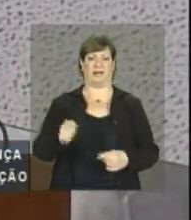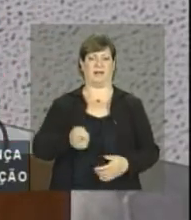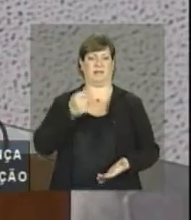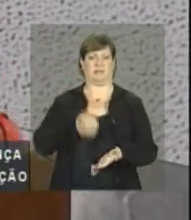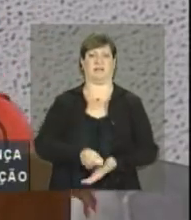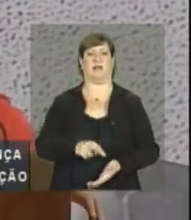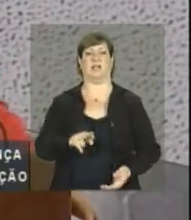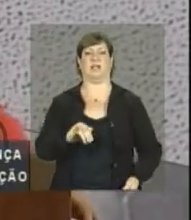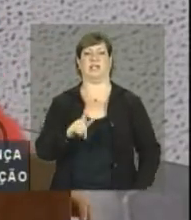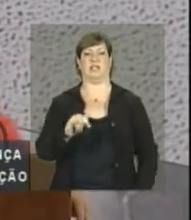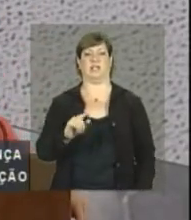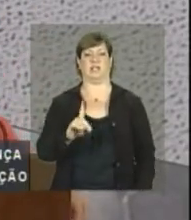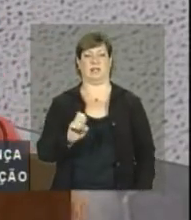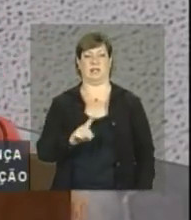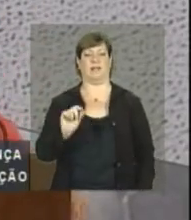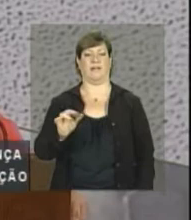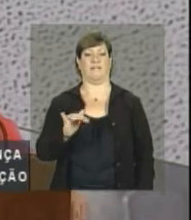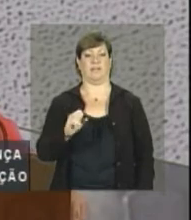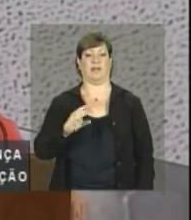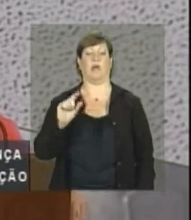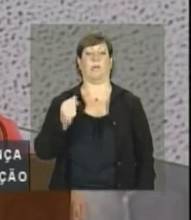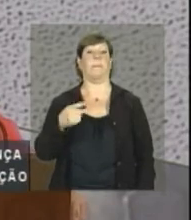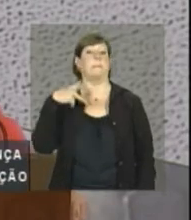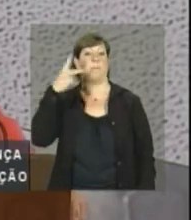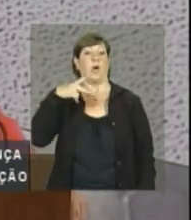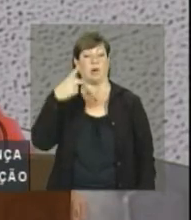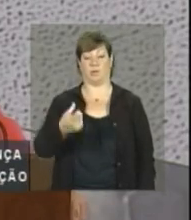fiscal com uma política monetária